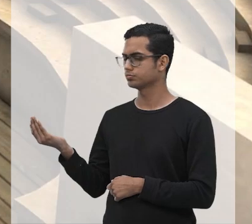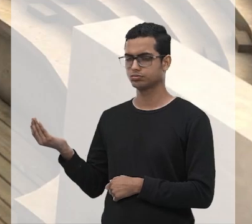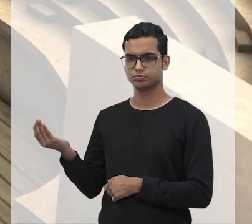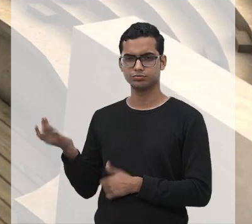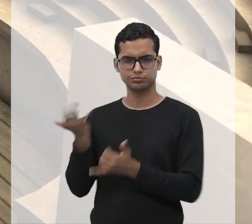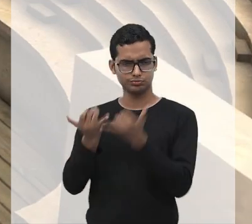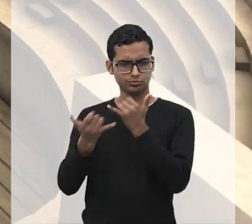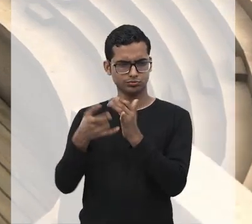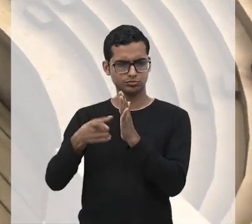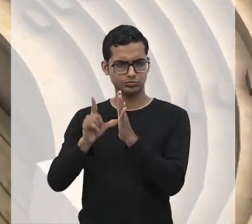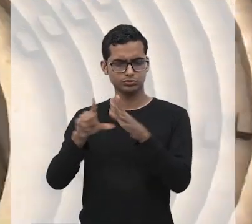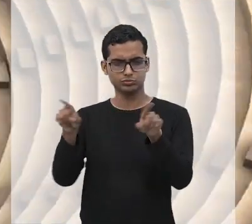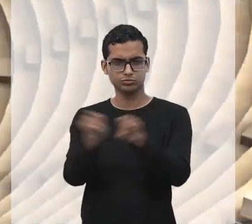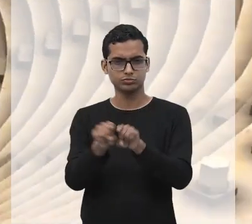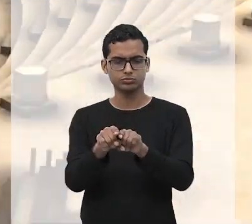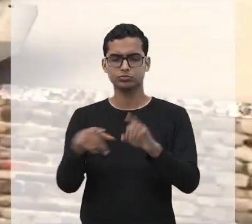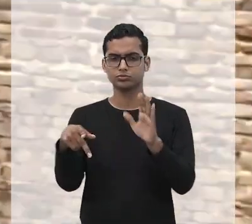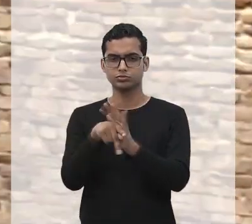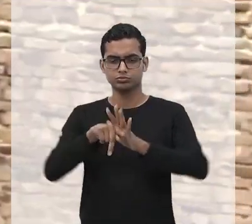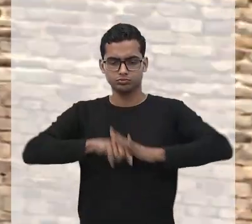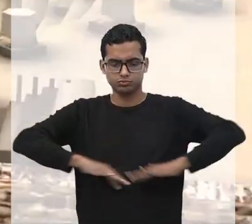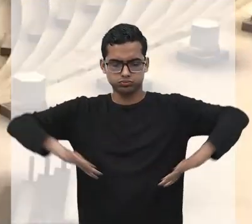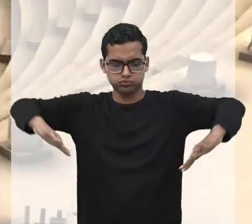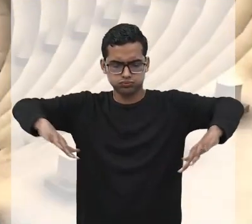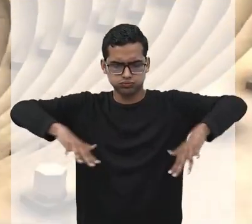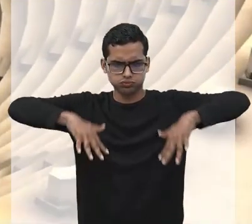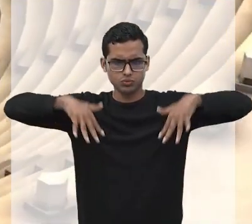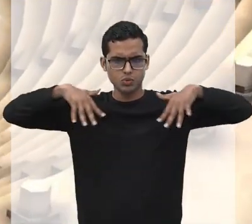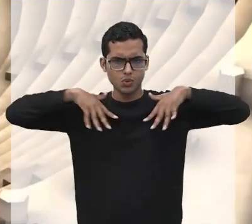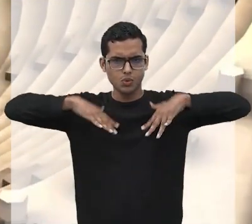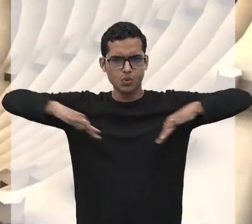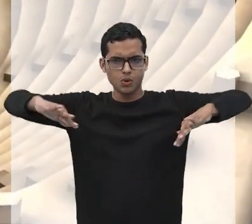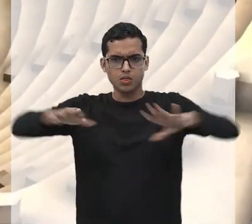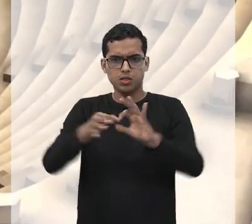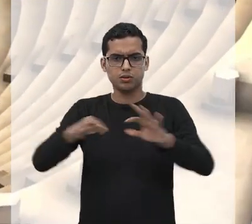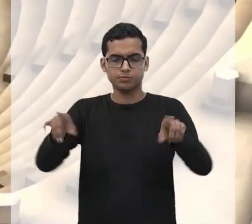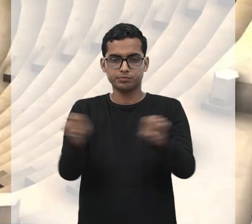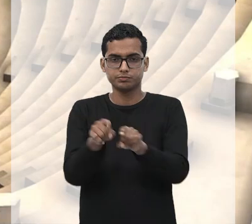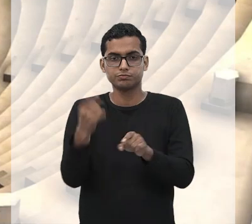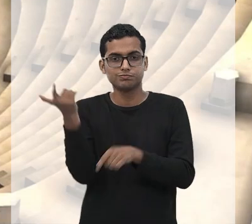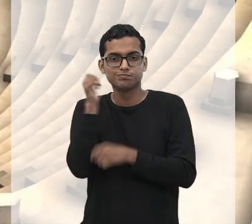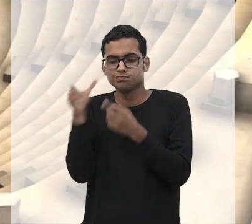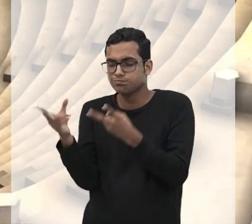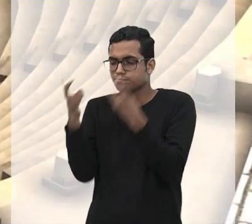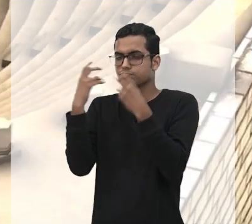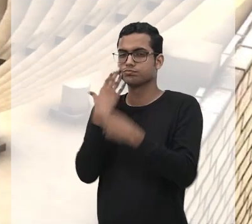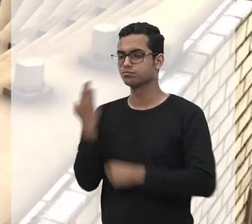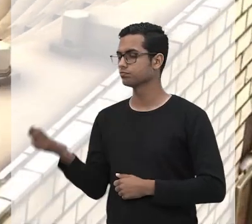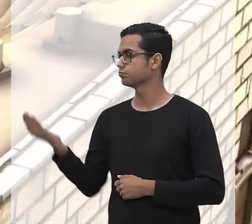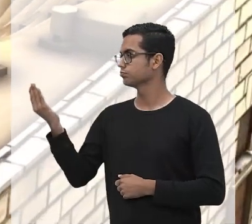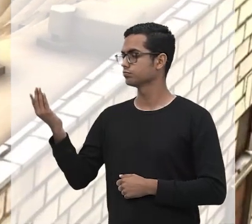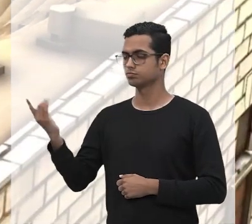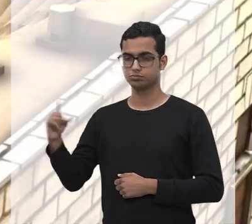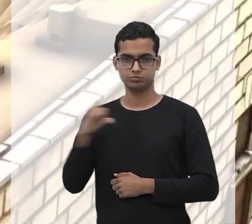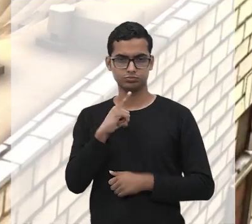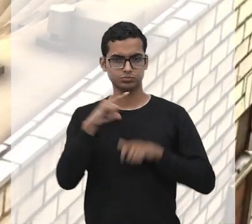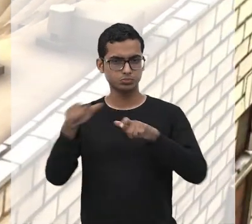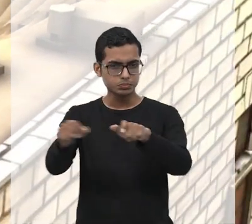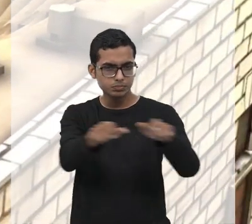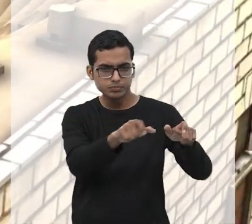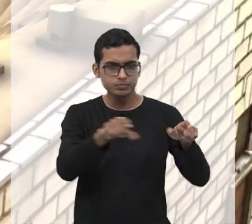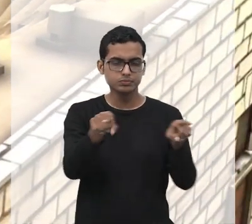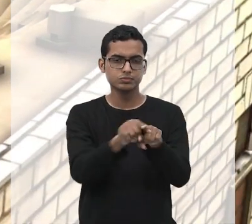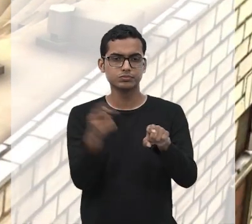teatro de arena, digamos assim. Mas aqui a gente já começa a perceber a existência de lugares para eles fazerem